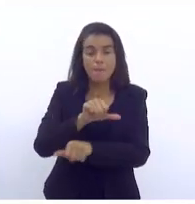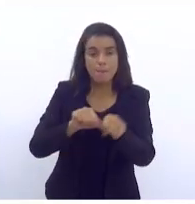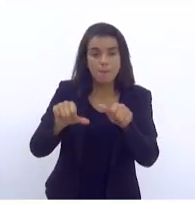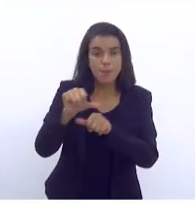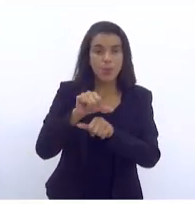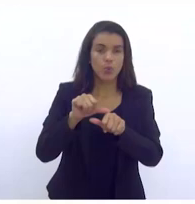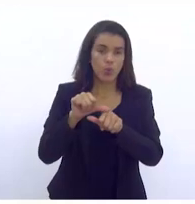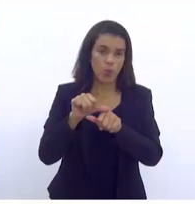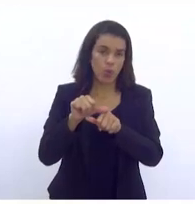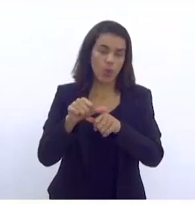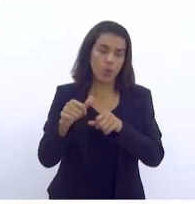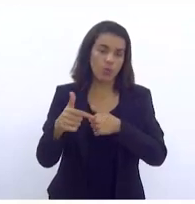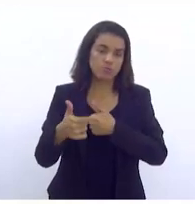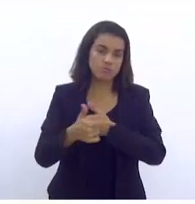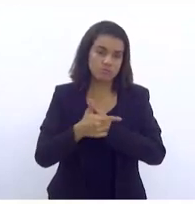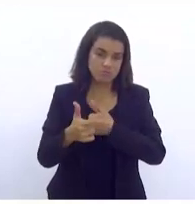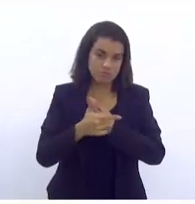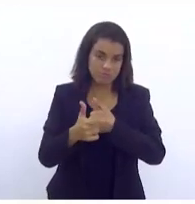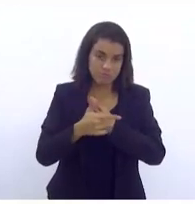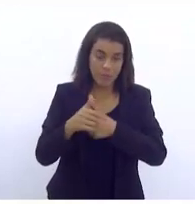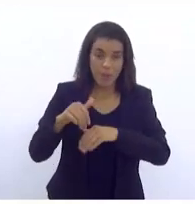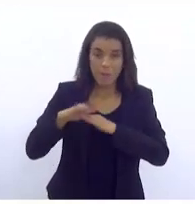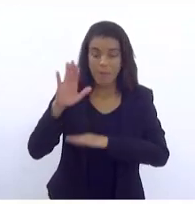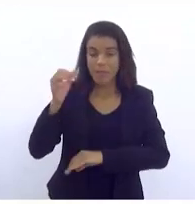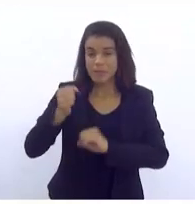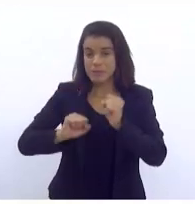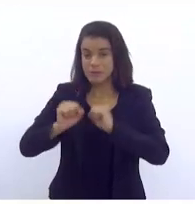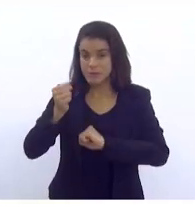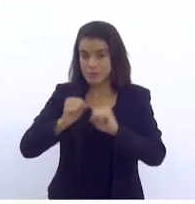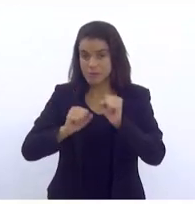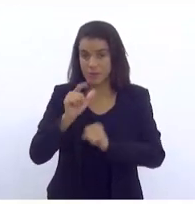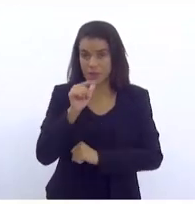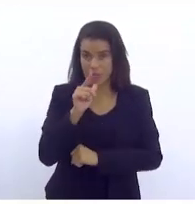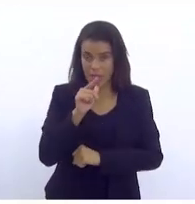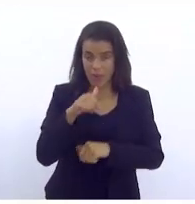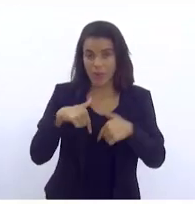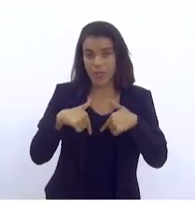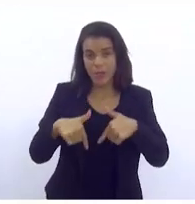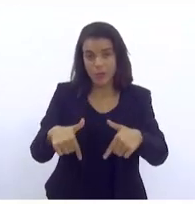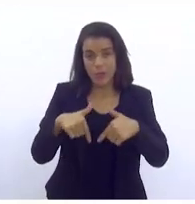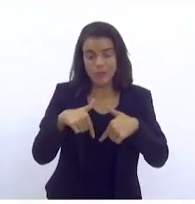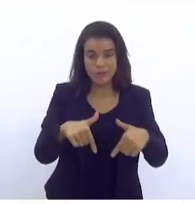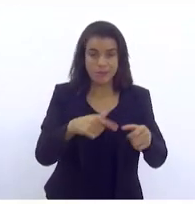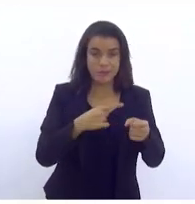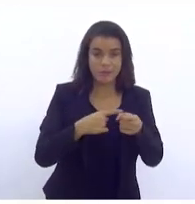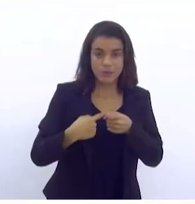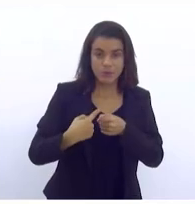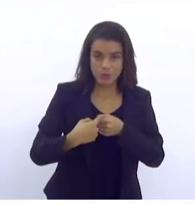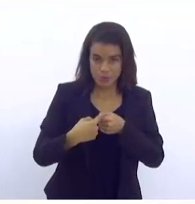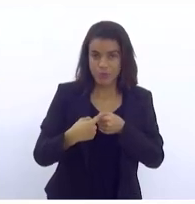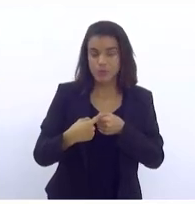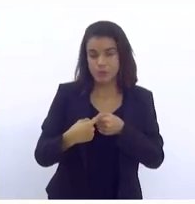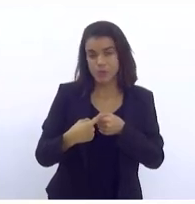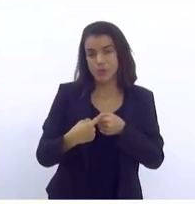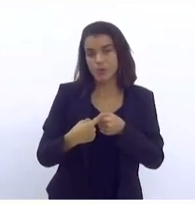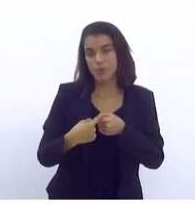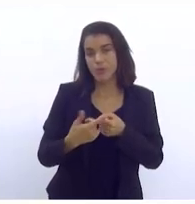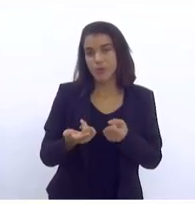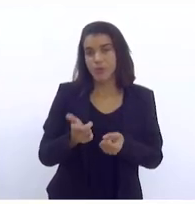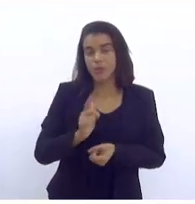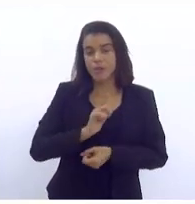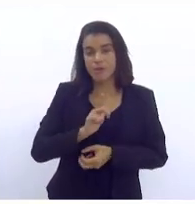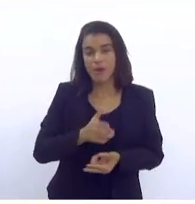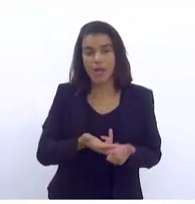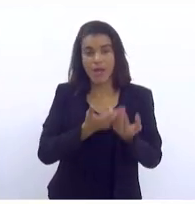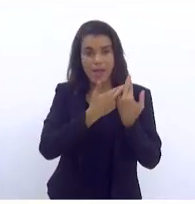atribuição para uma atribuição mais de produção de água e de atuação nos municípios onde eh que ficaram ainda sobre a